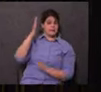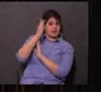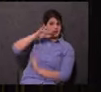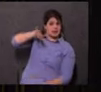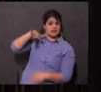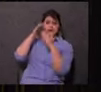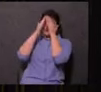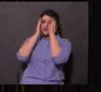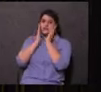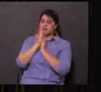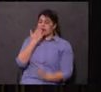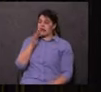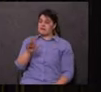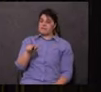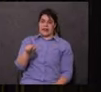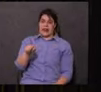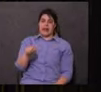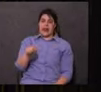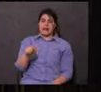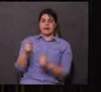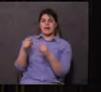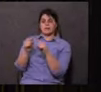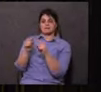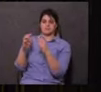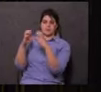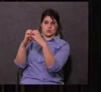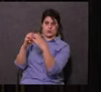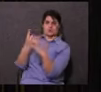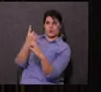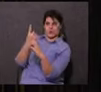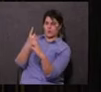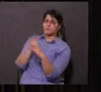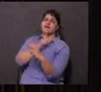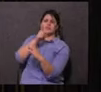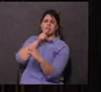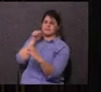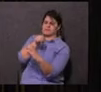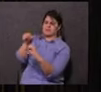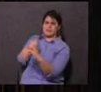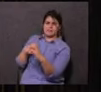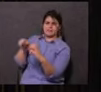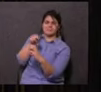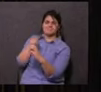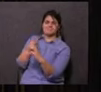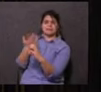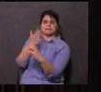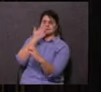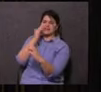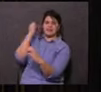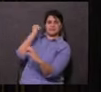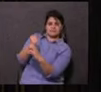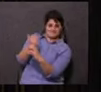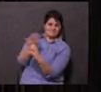Nossa Senhora estava um coração cercado de espinhos que parecia estarem-lhe